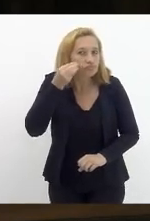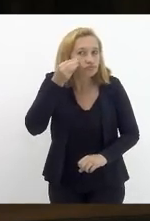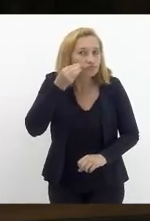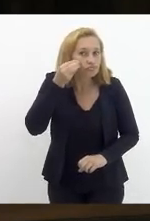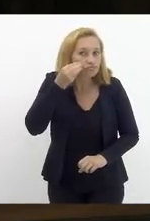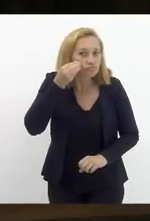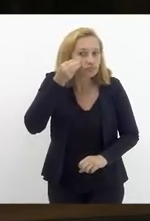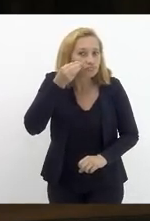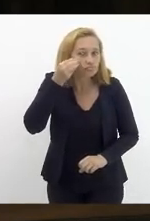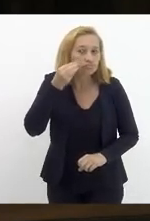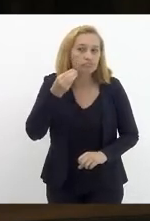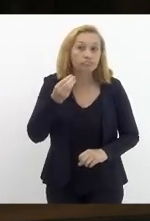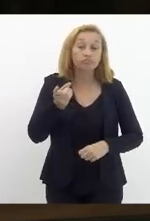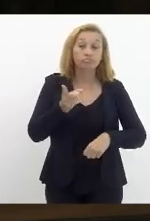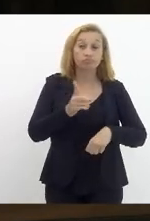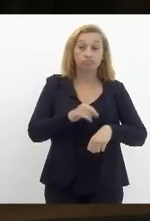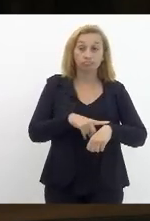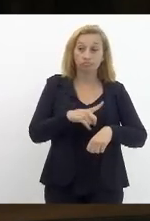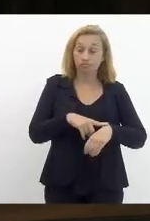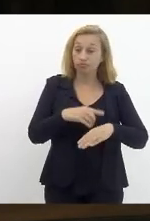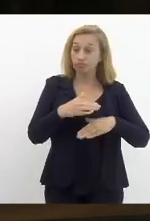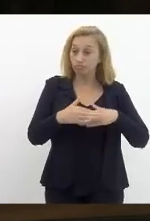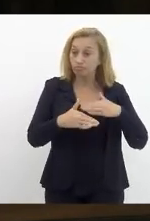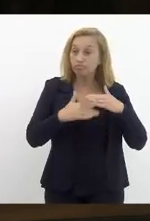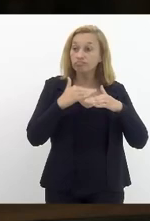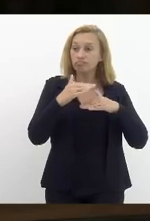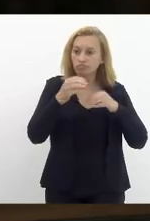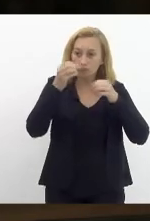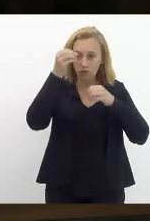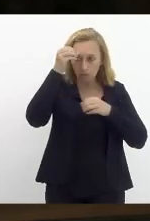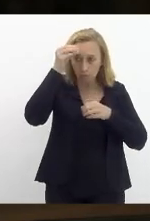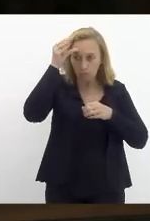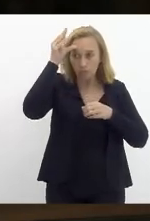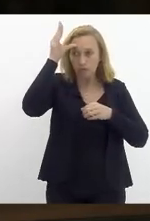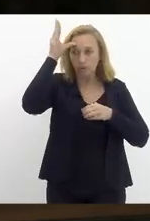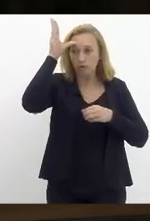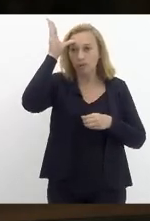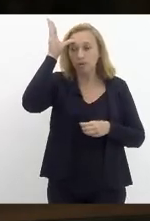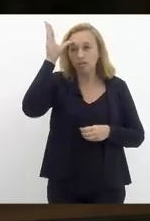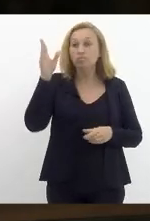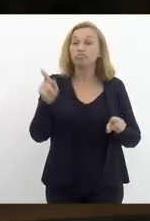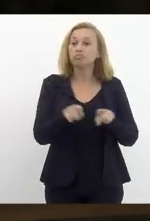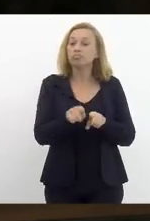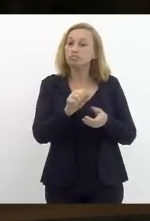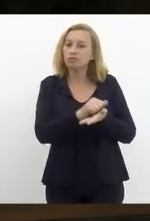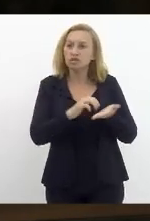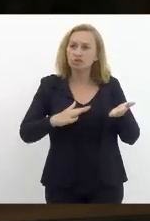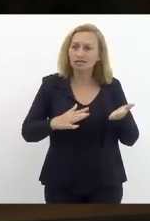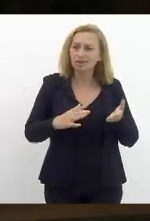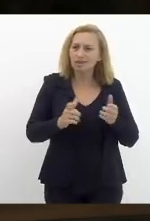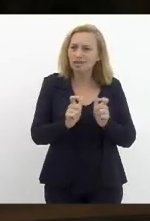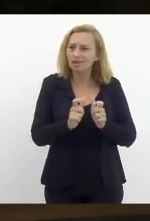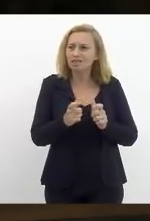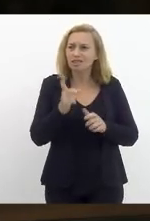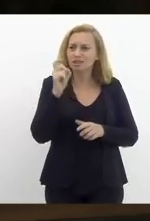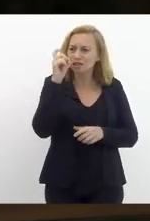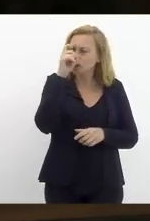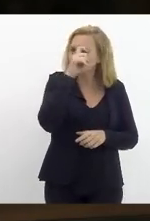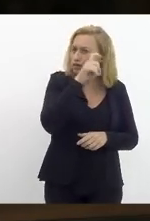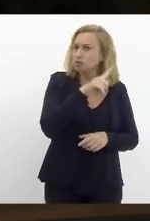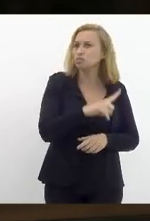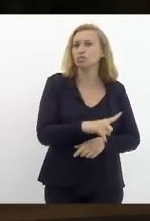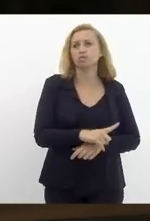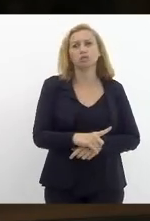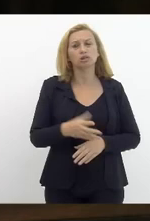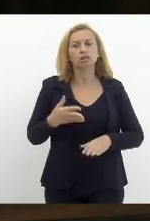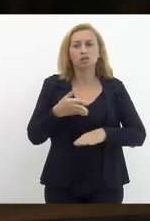vem também com o tempo e vai aumentando a sabedoria. E também é uma atividade muito densa, muito dura. Então, a